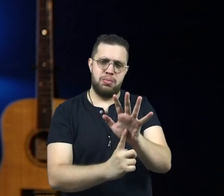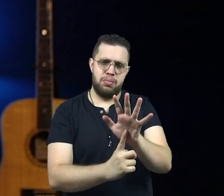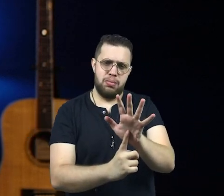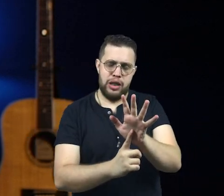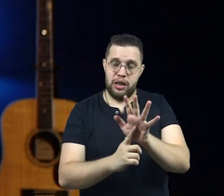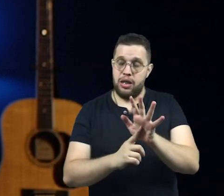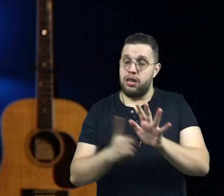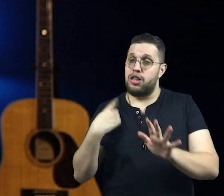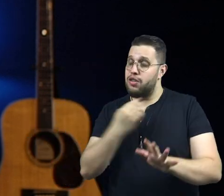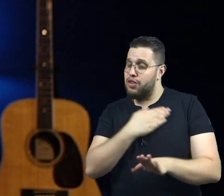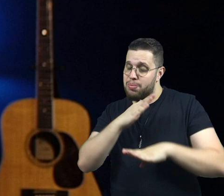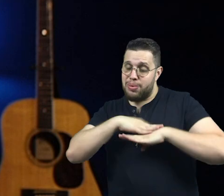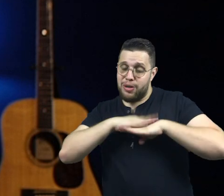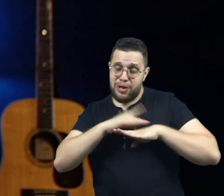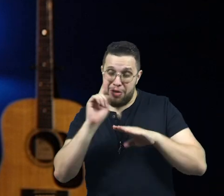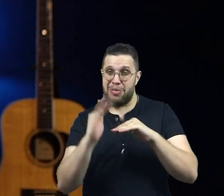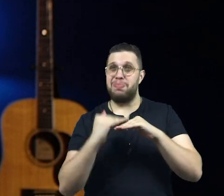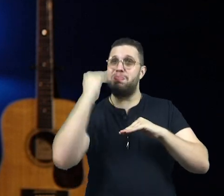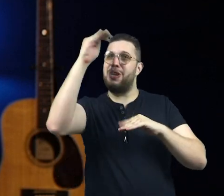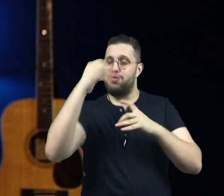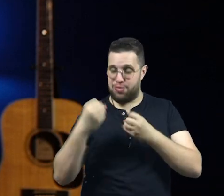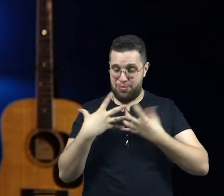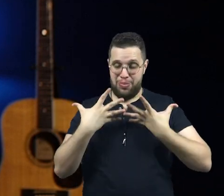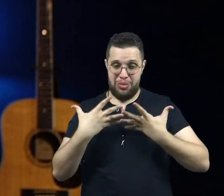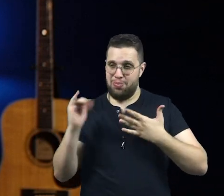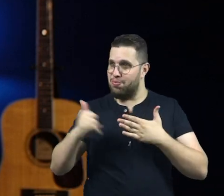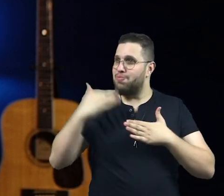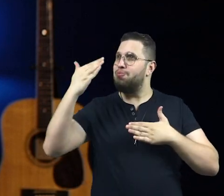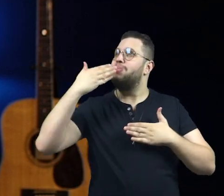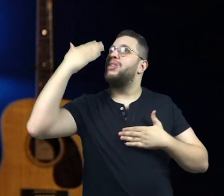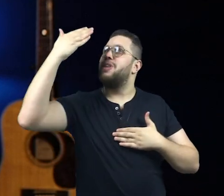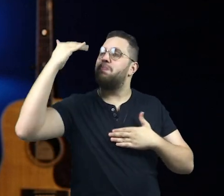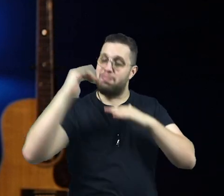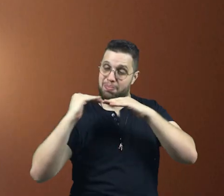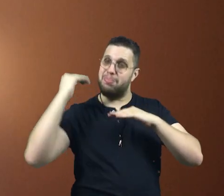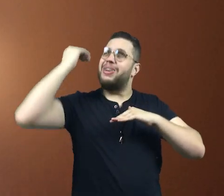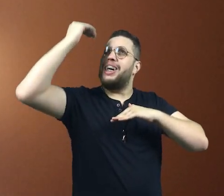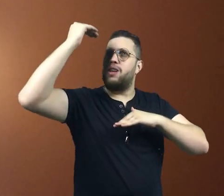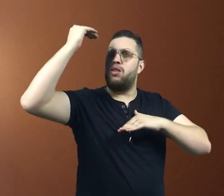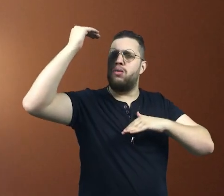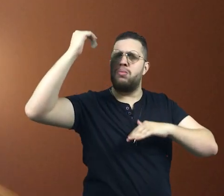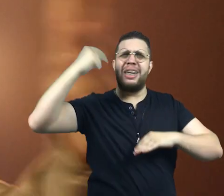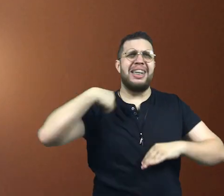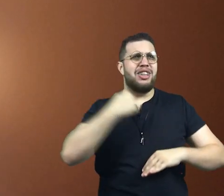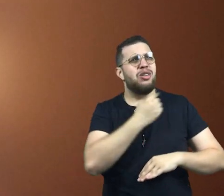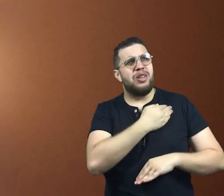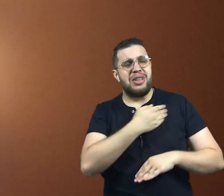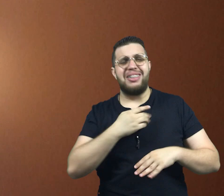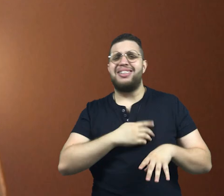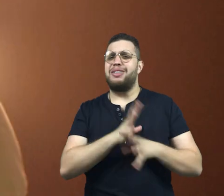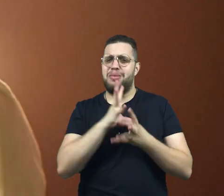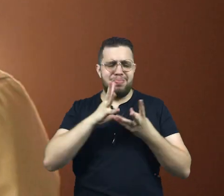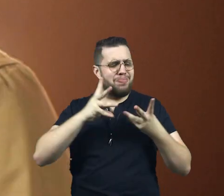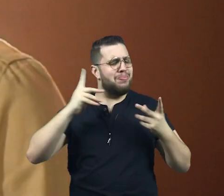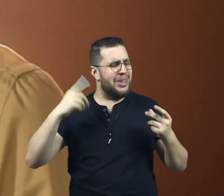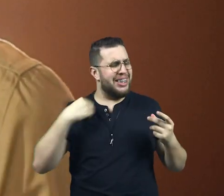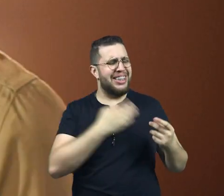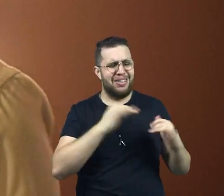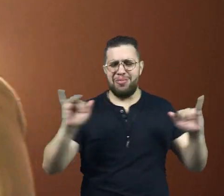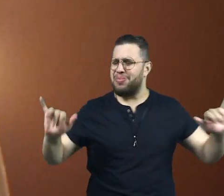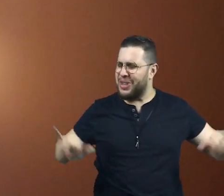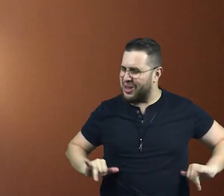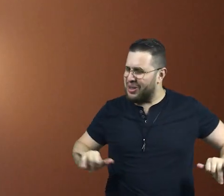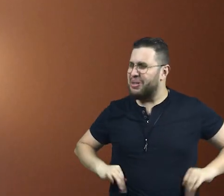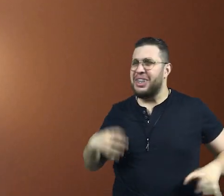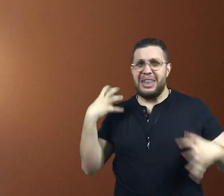para trazer um benefício maior para as nossas vidas. O que a gente está passando, eu e você, o mundo inteiro, toda essa